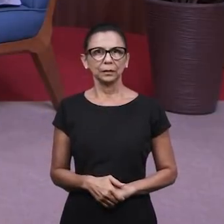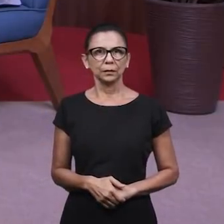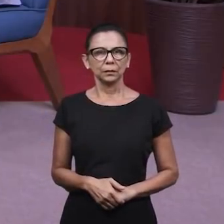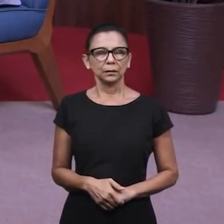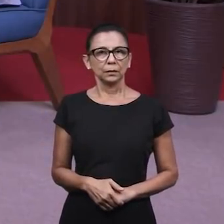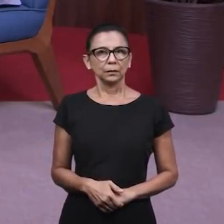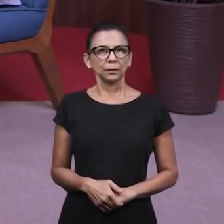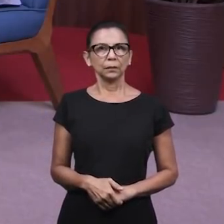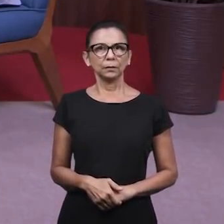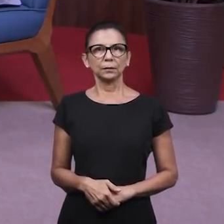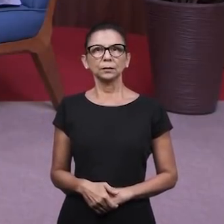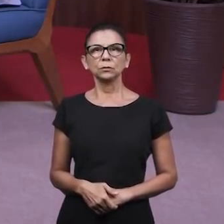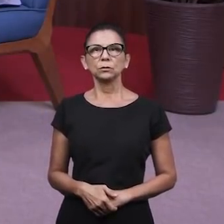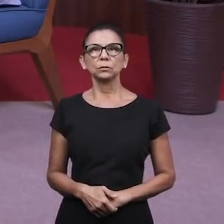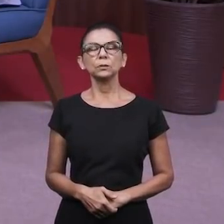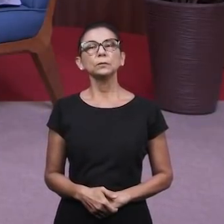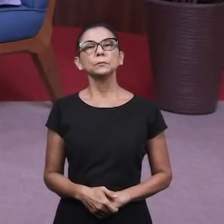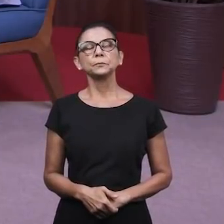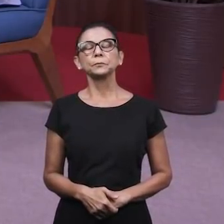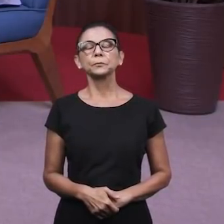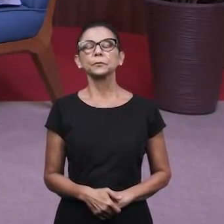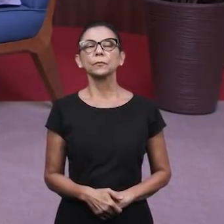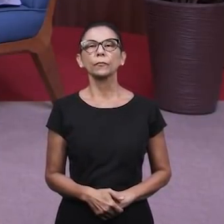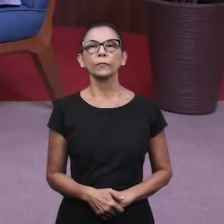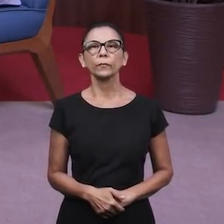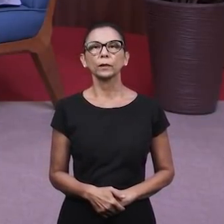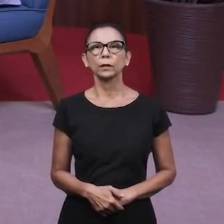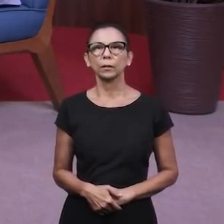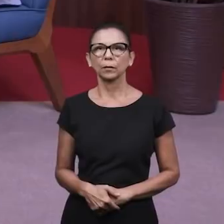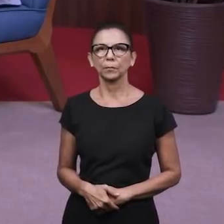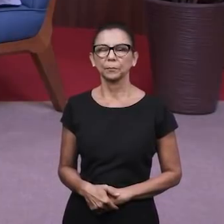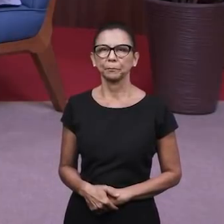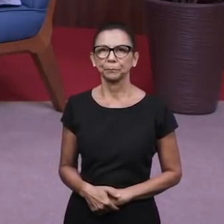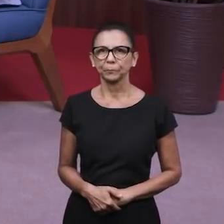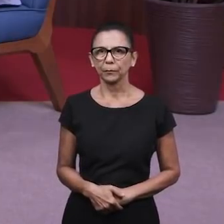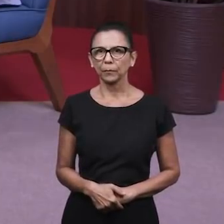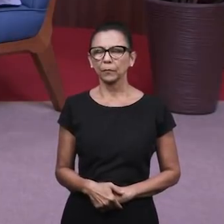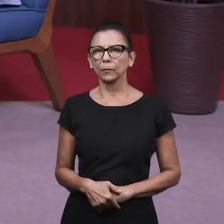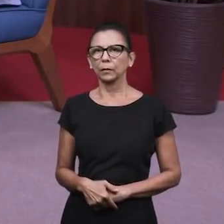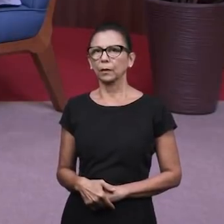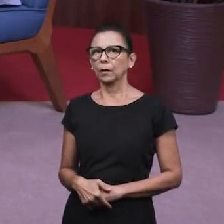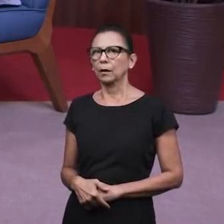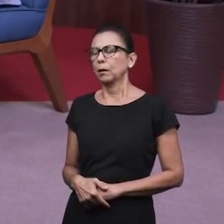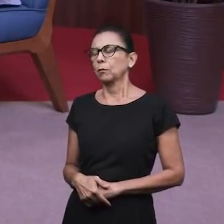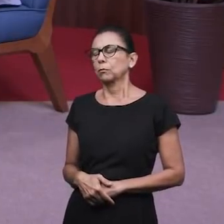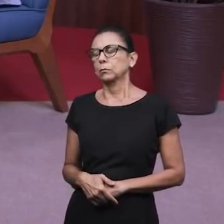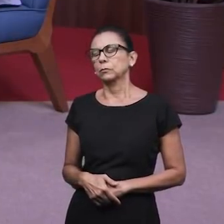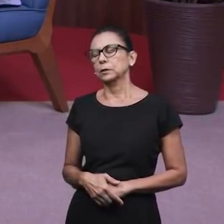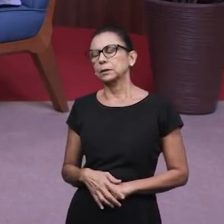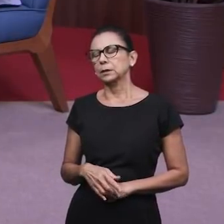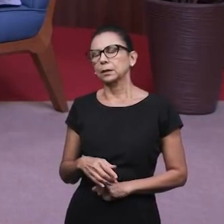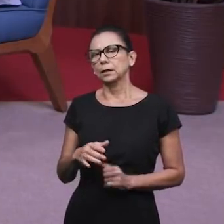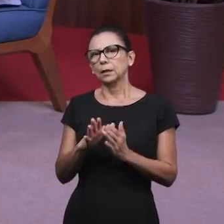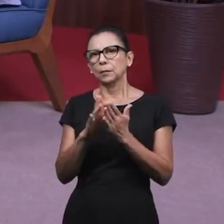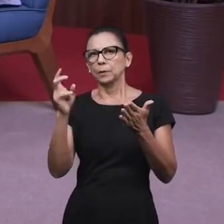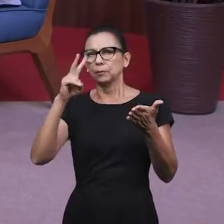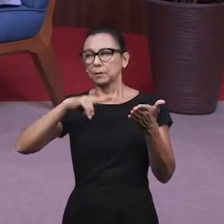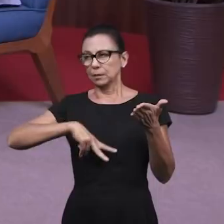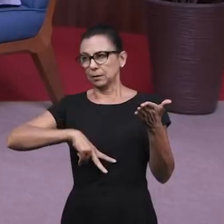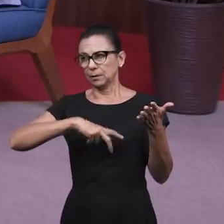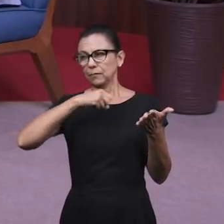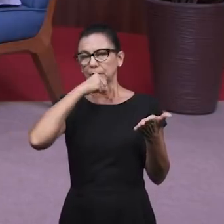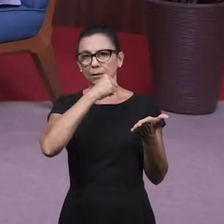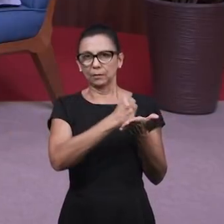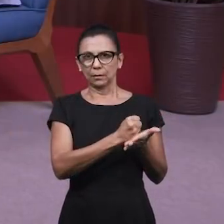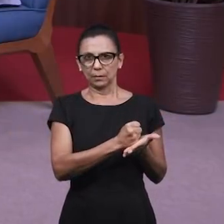É bom frisar, Josias e todos, que quando você lê a palavra do Senhor, ali o Velho Testamento,